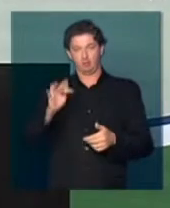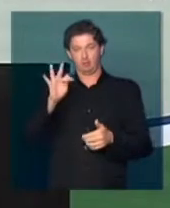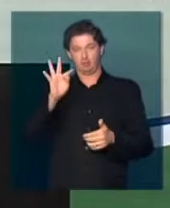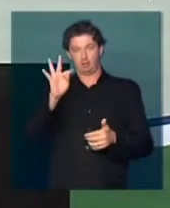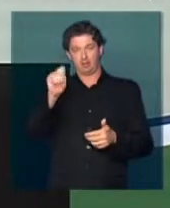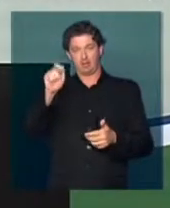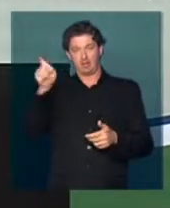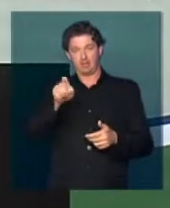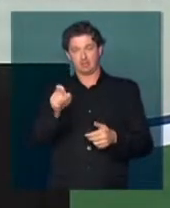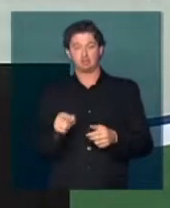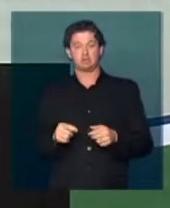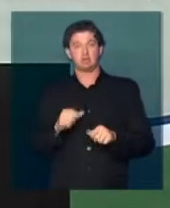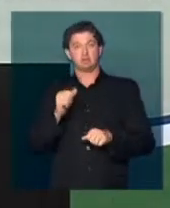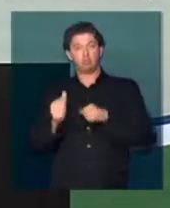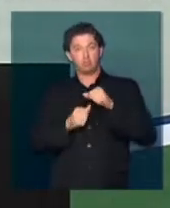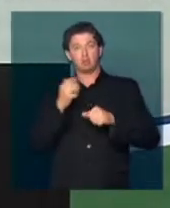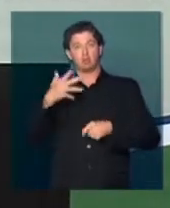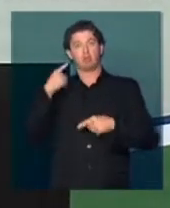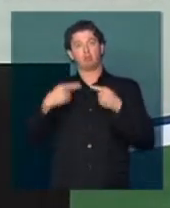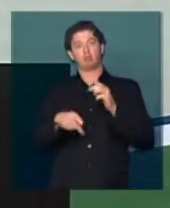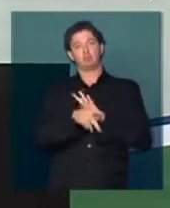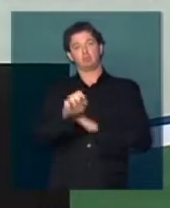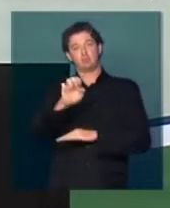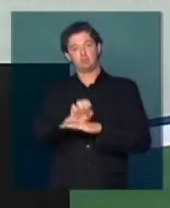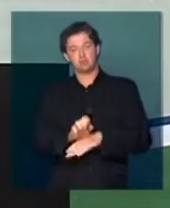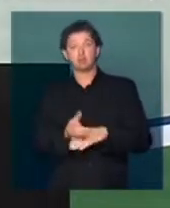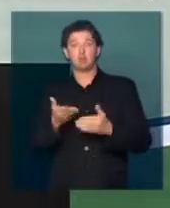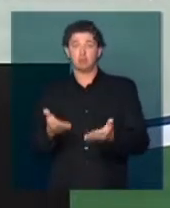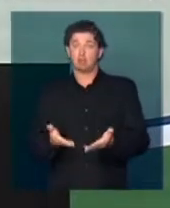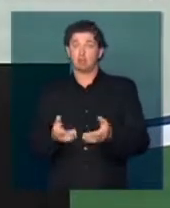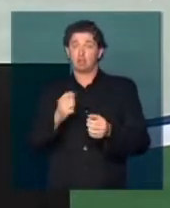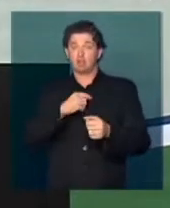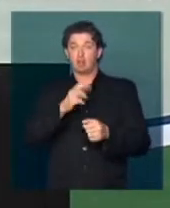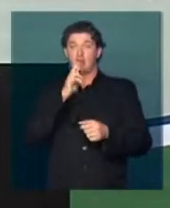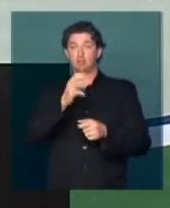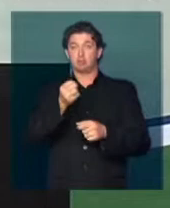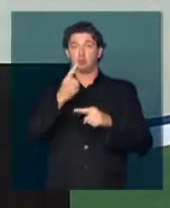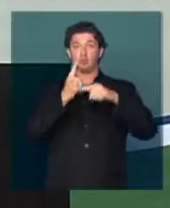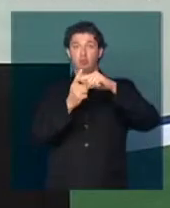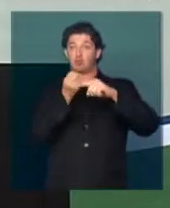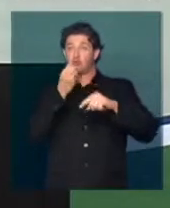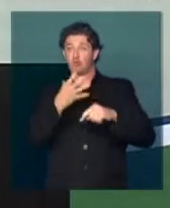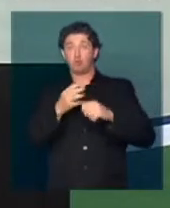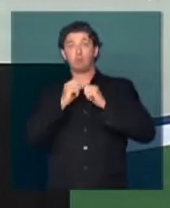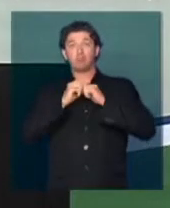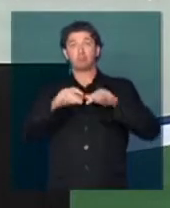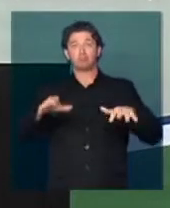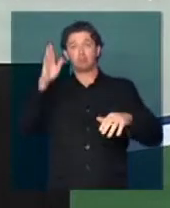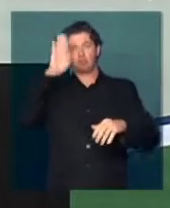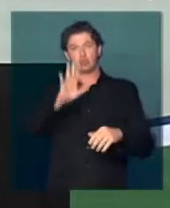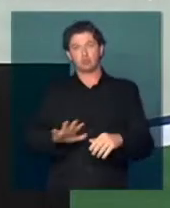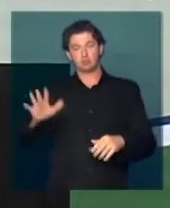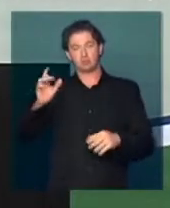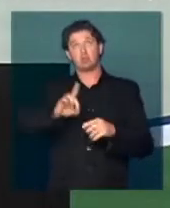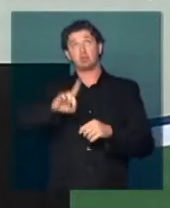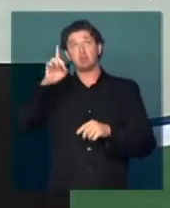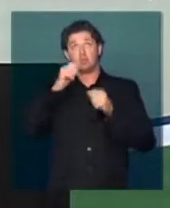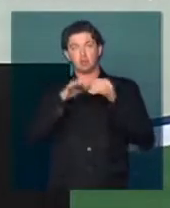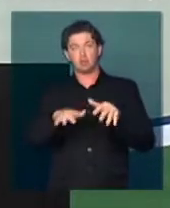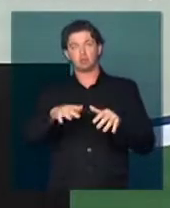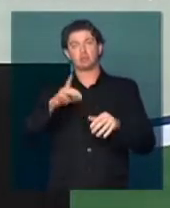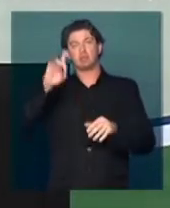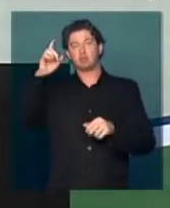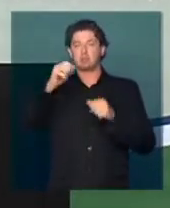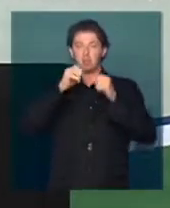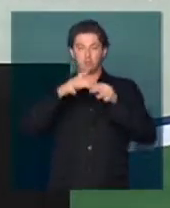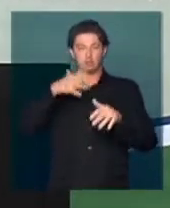Taques, inovando a política do Estado, e isso está dando uma ressonância positiva para todo o Brasil. Que Deus abençoe a política,